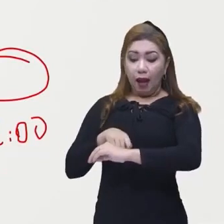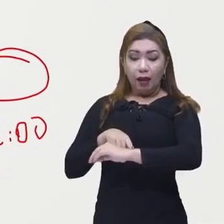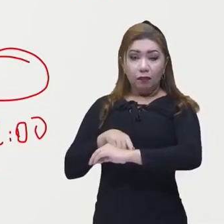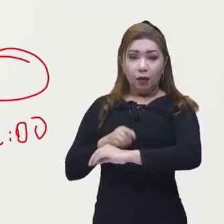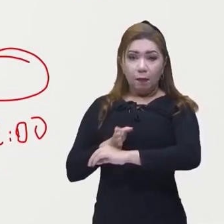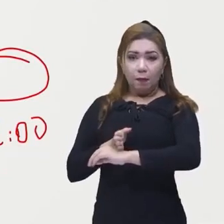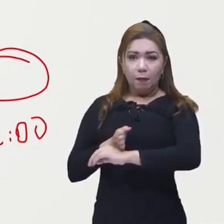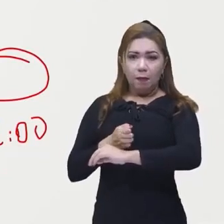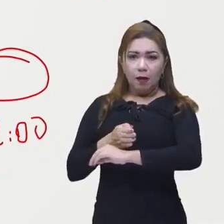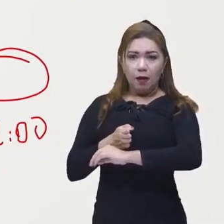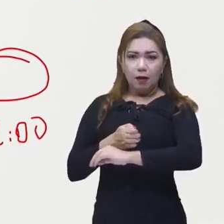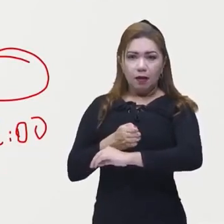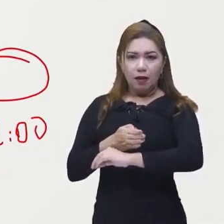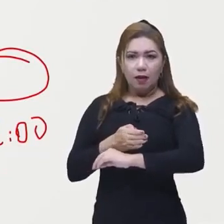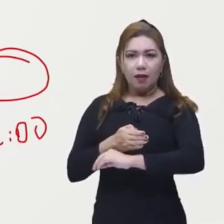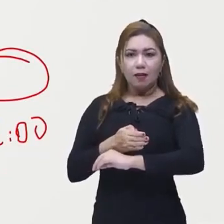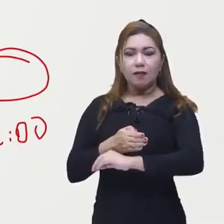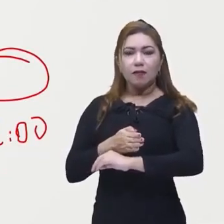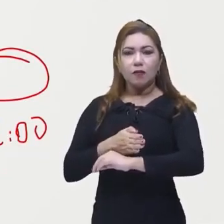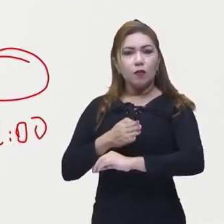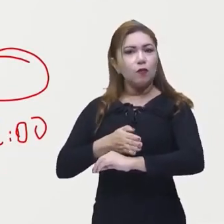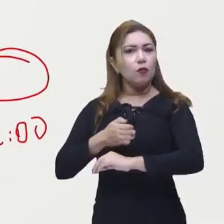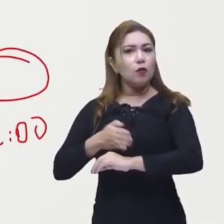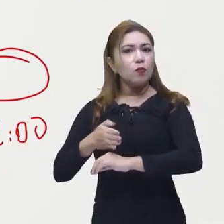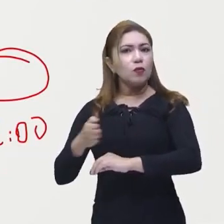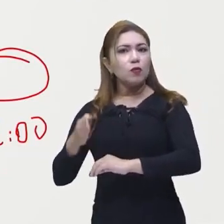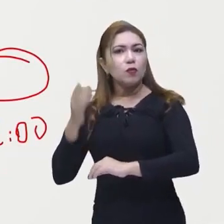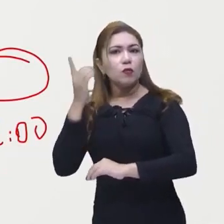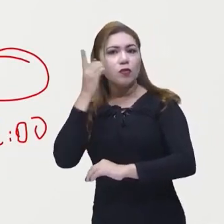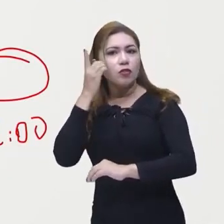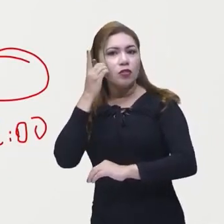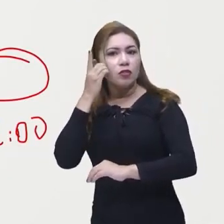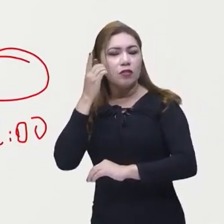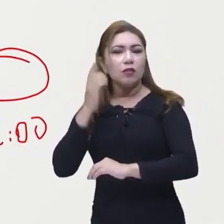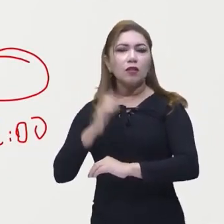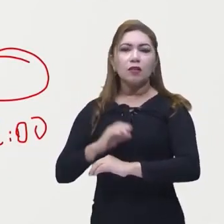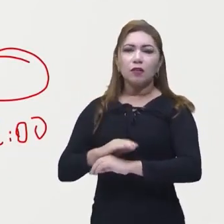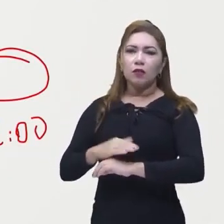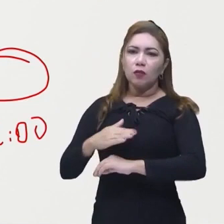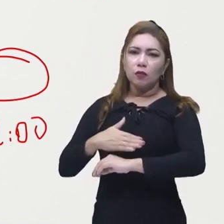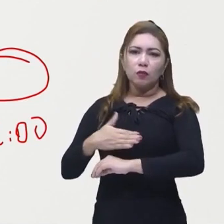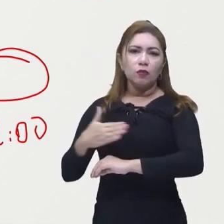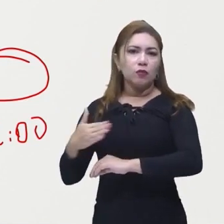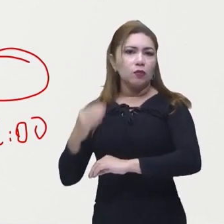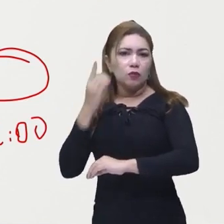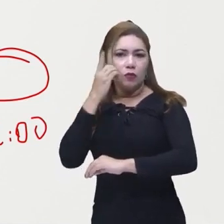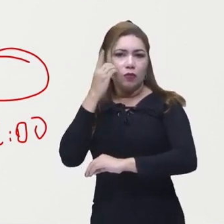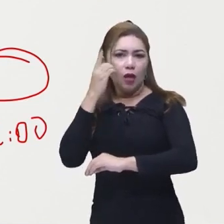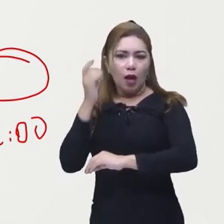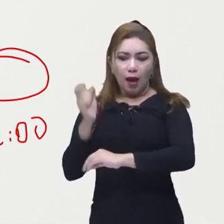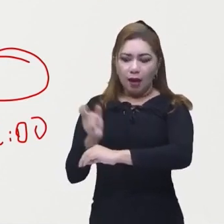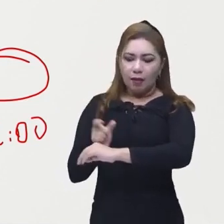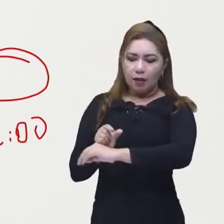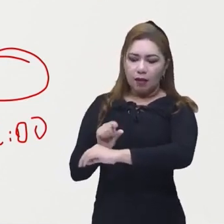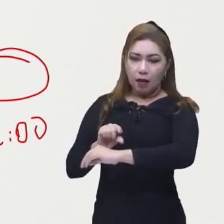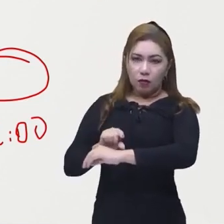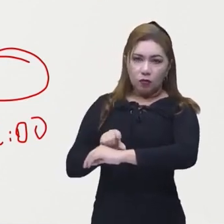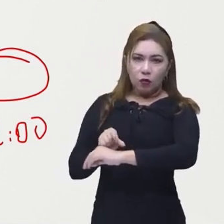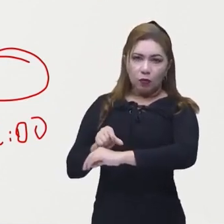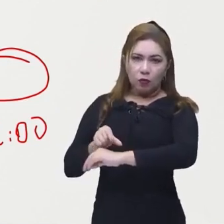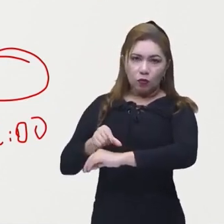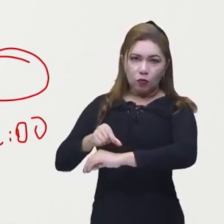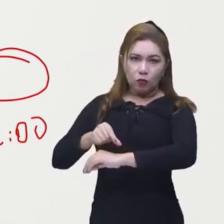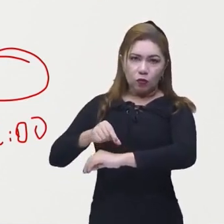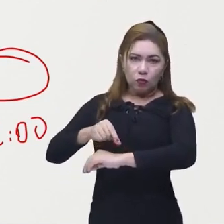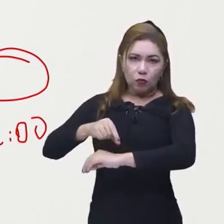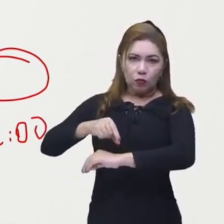marcações conforme o passar do dia. Ou seja, à medida que o dia for passando, essa sombra vai se deslocando, tá certo? Em uma,